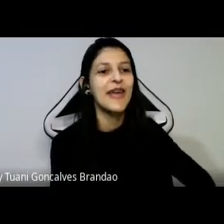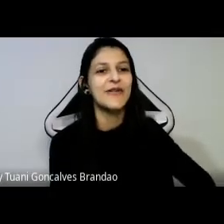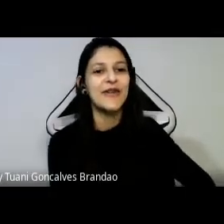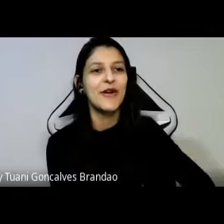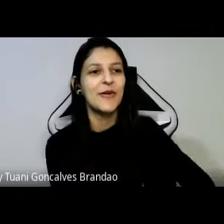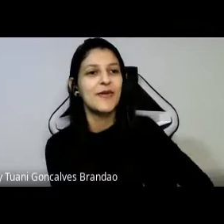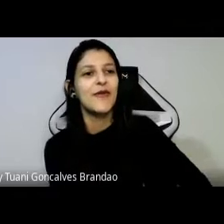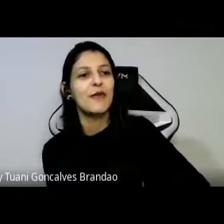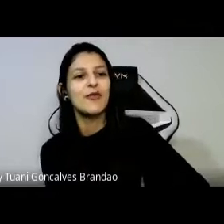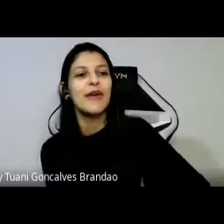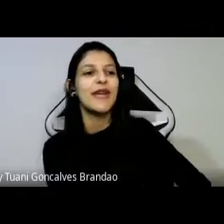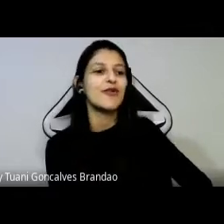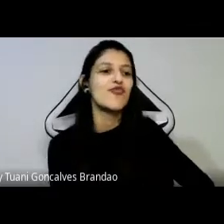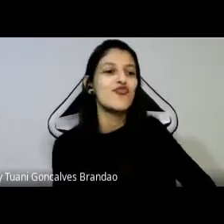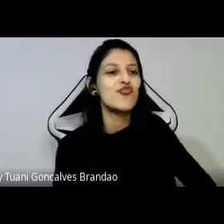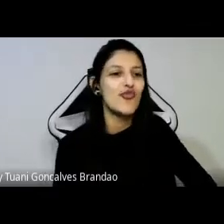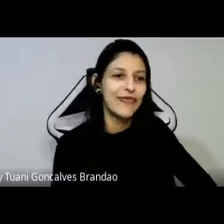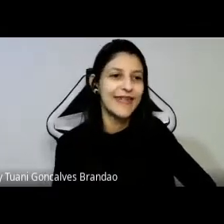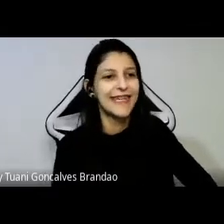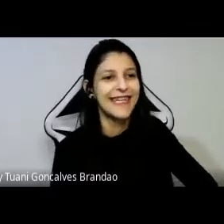Mandando um beijo aí, ó. Forma de beijo.